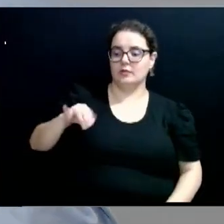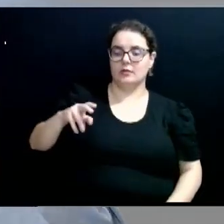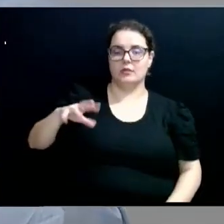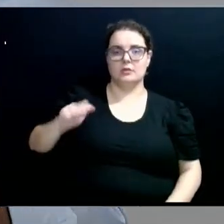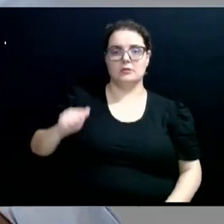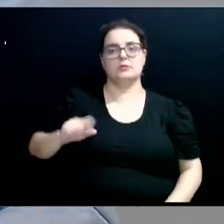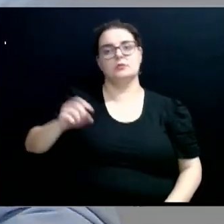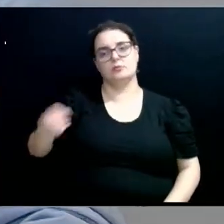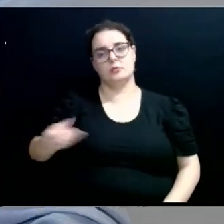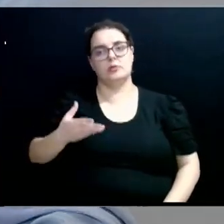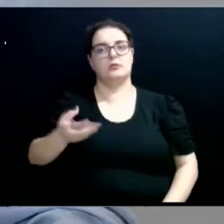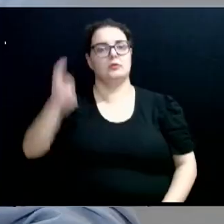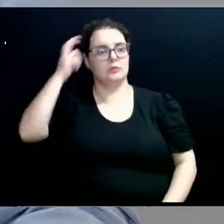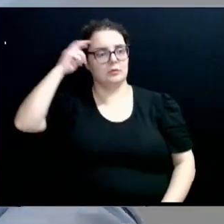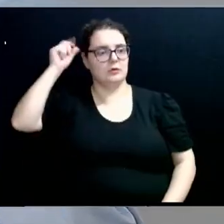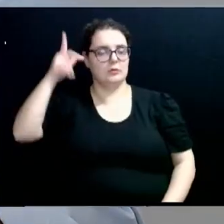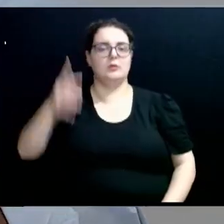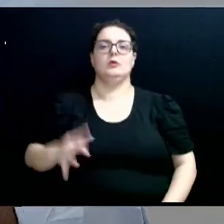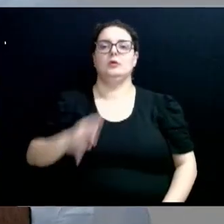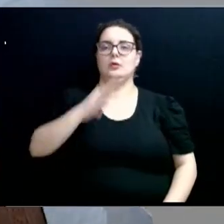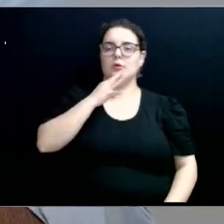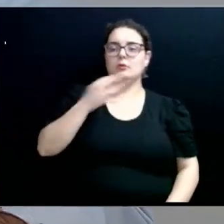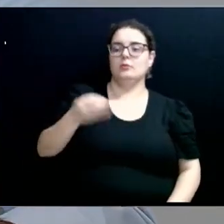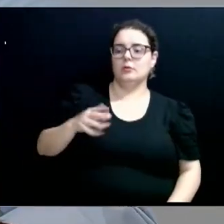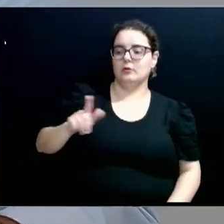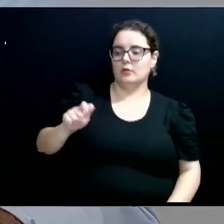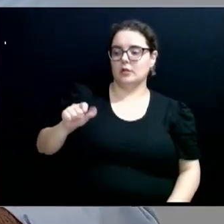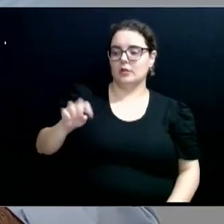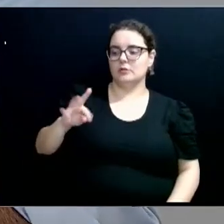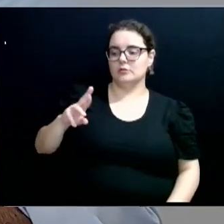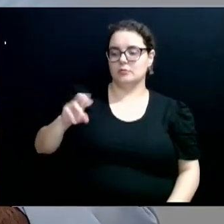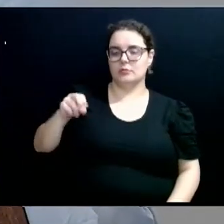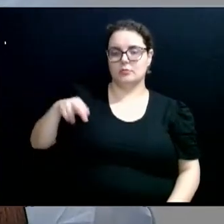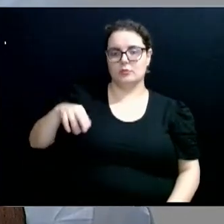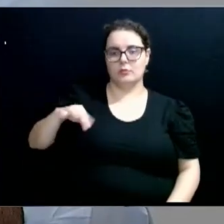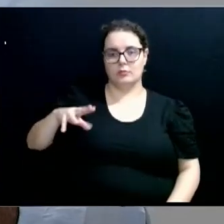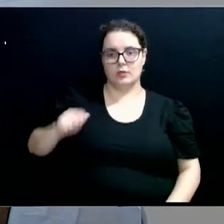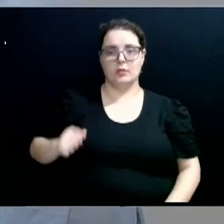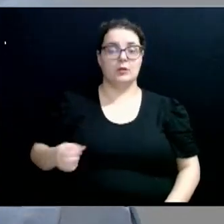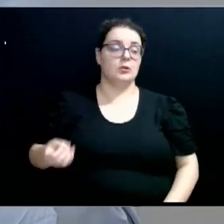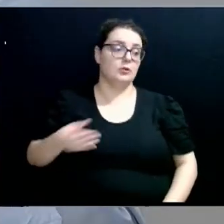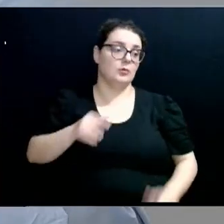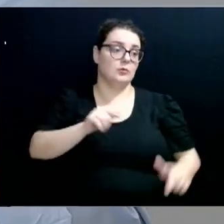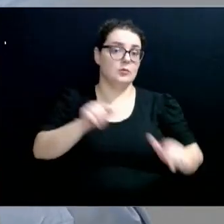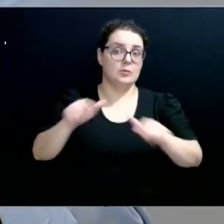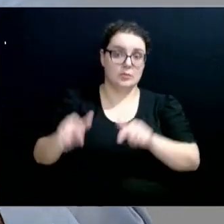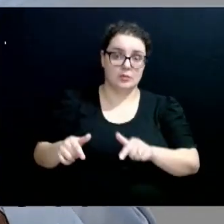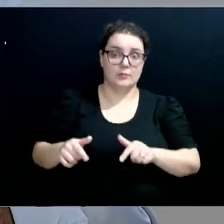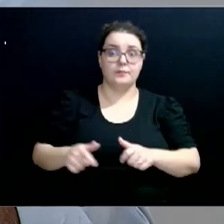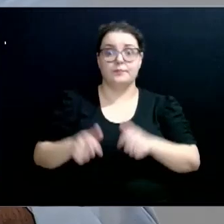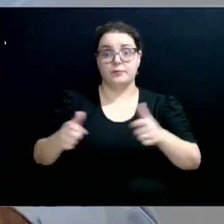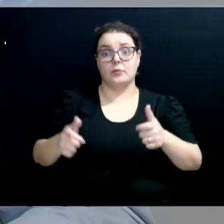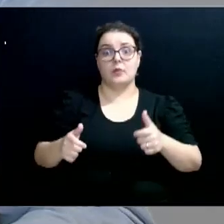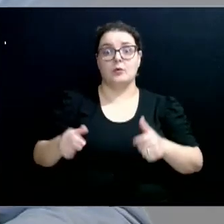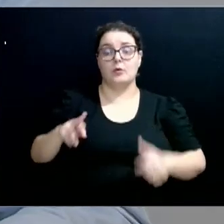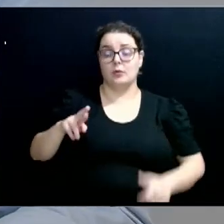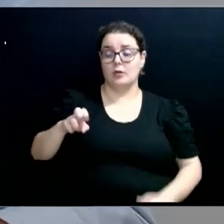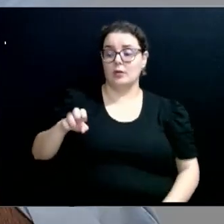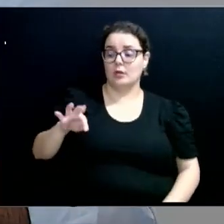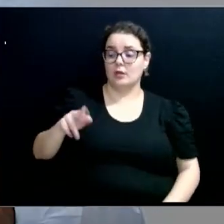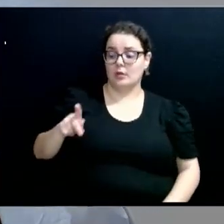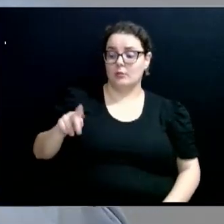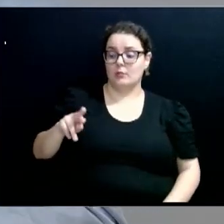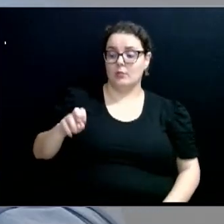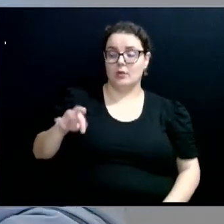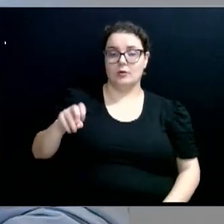de uma nova cultura, eventualmente conhecer uma nova gastronomia, efetivamente conhecer novos lugares. Isso aumenta o nosso